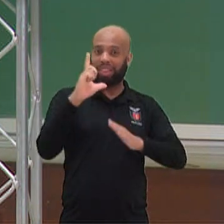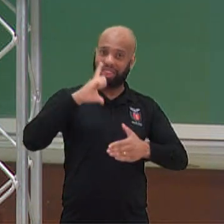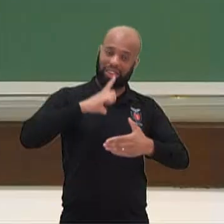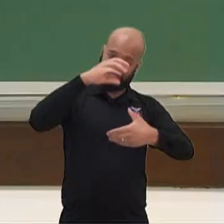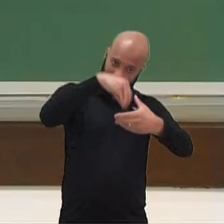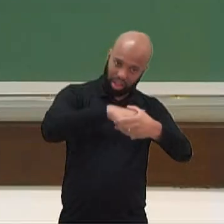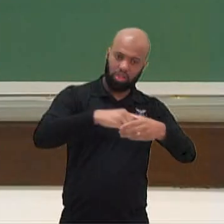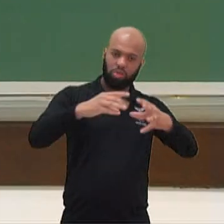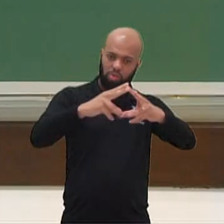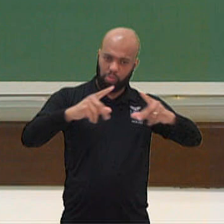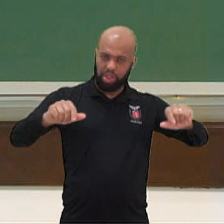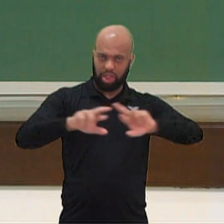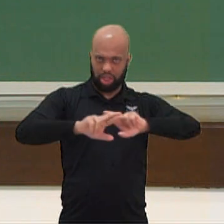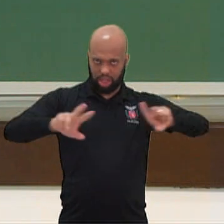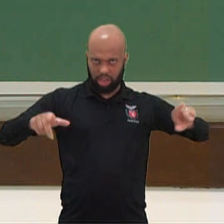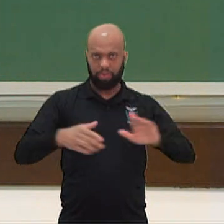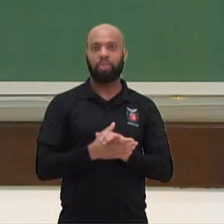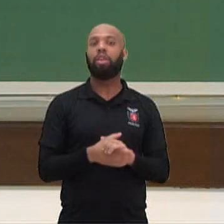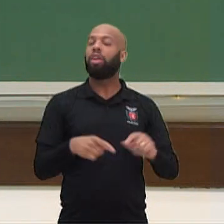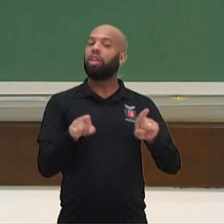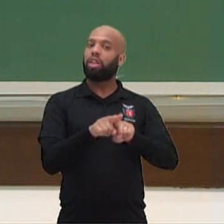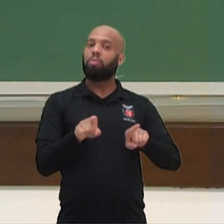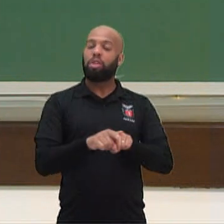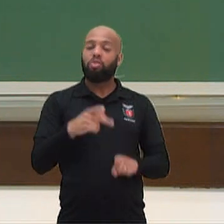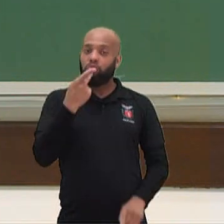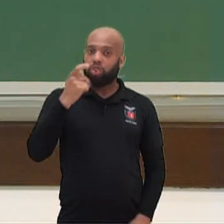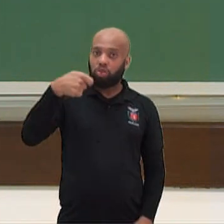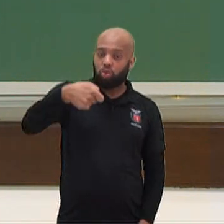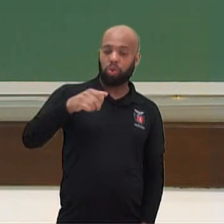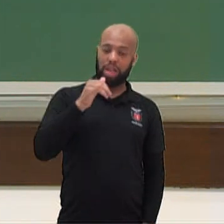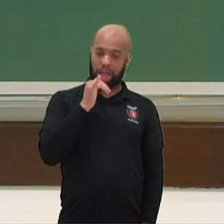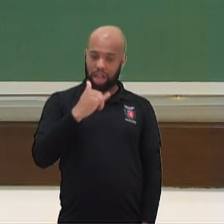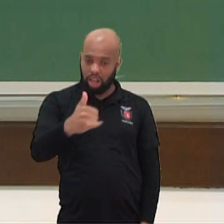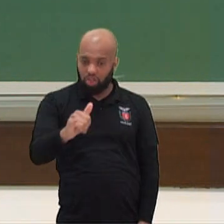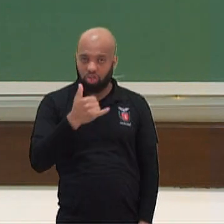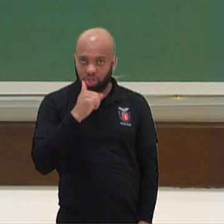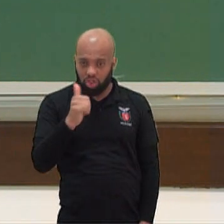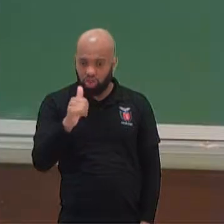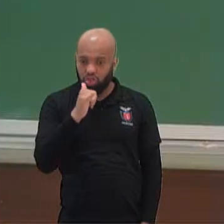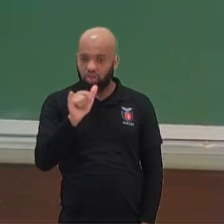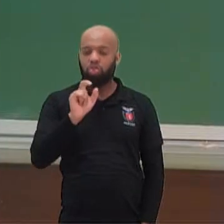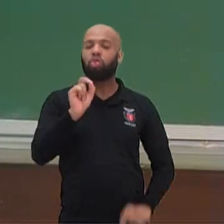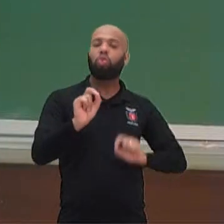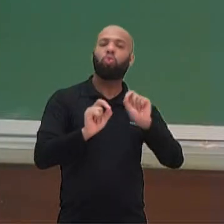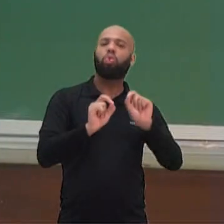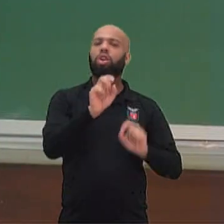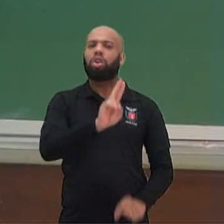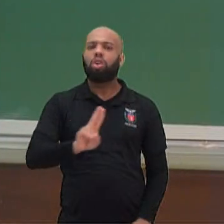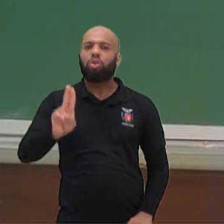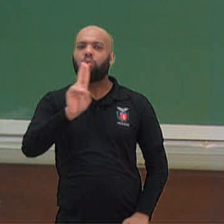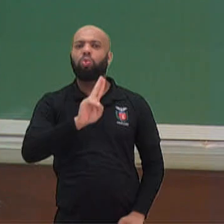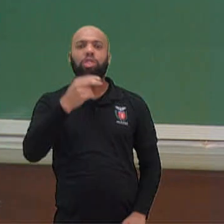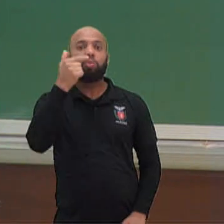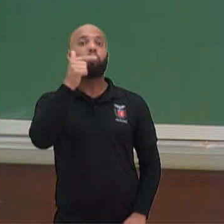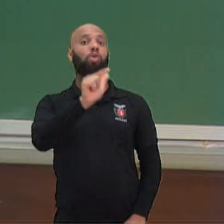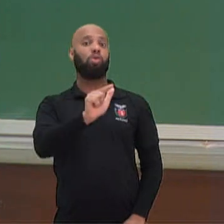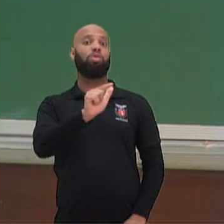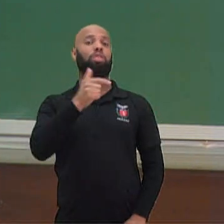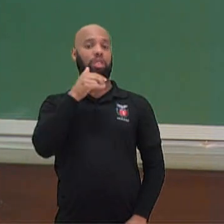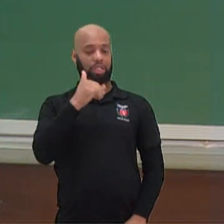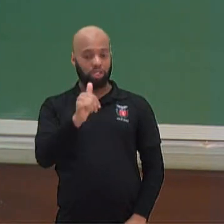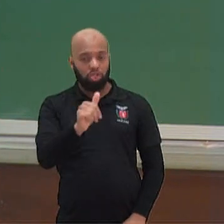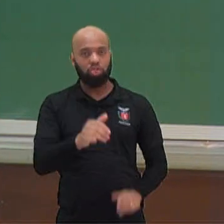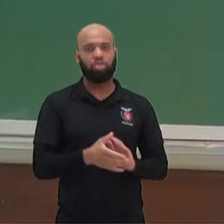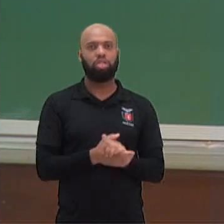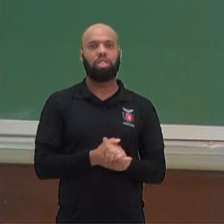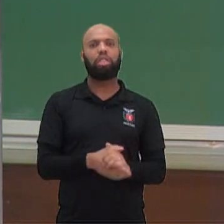certo? E quando nós falamos de recursos energéticos, são aqueles que nós utilizamos para a produção de energia. Nós temos aí